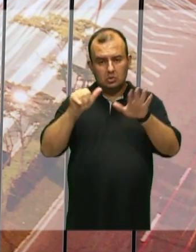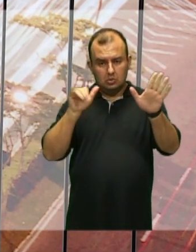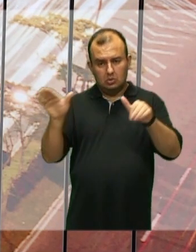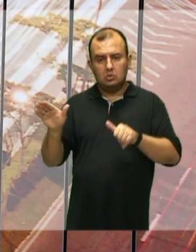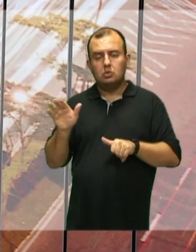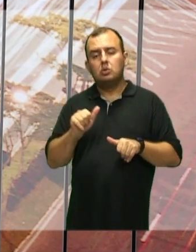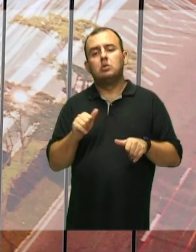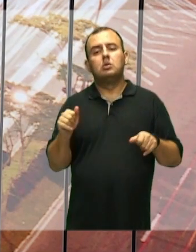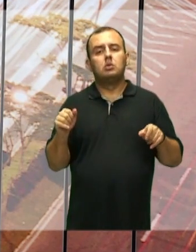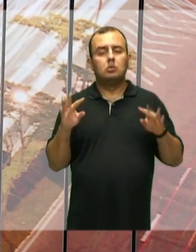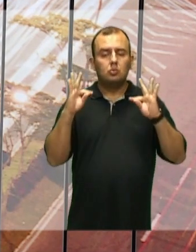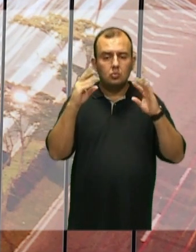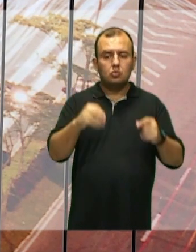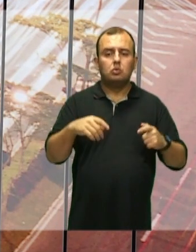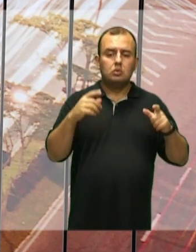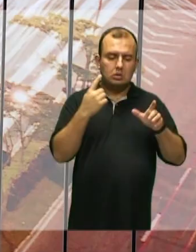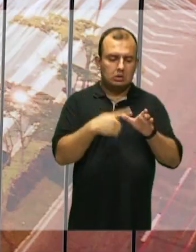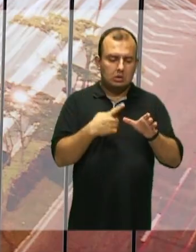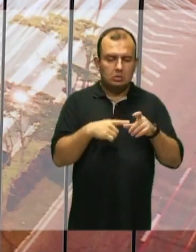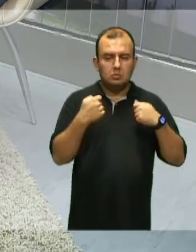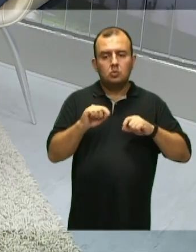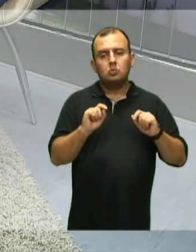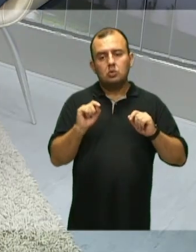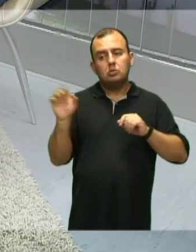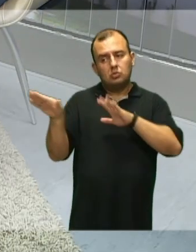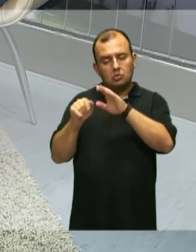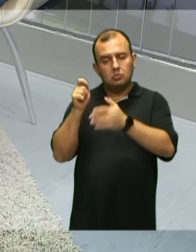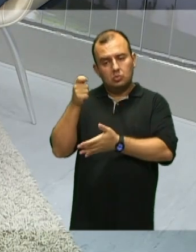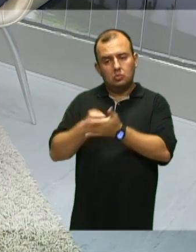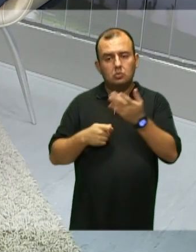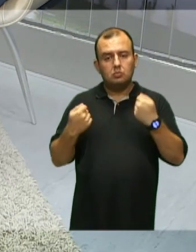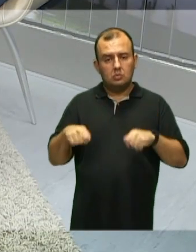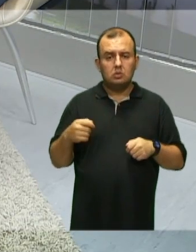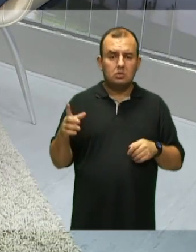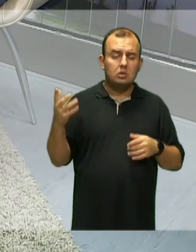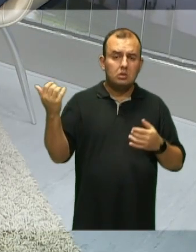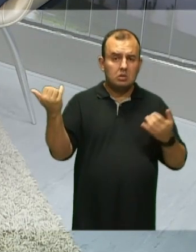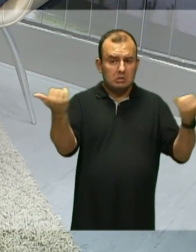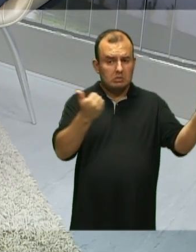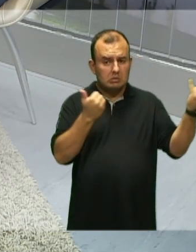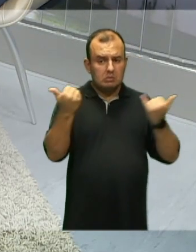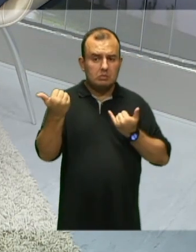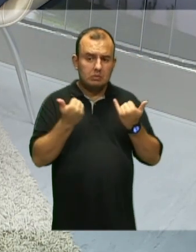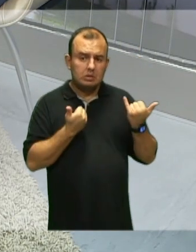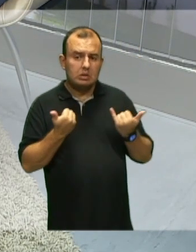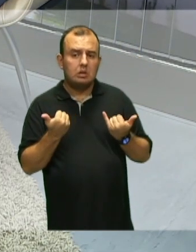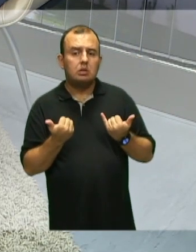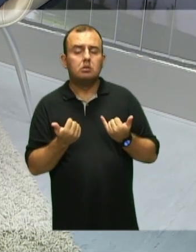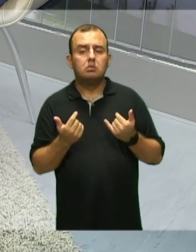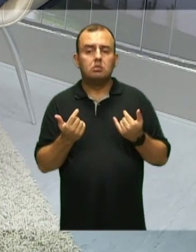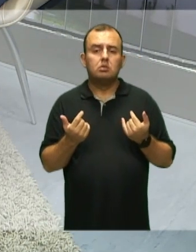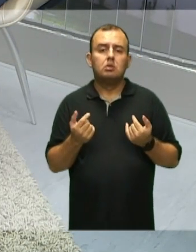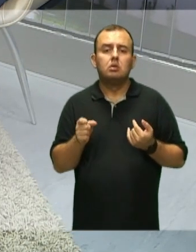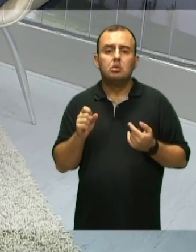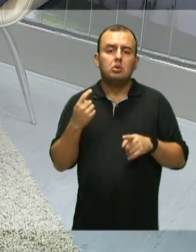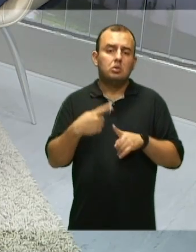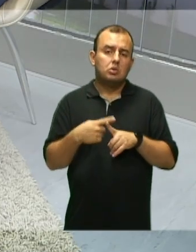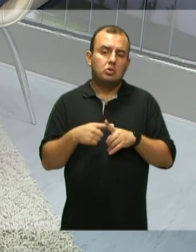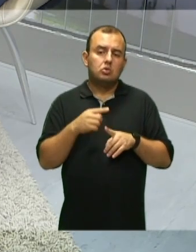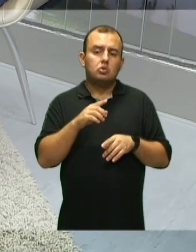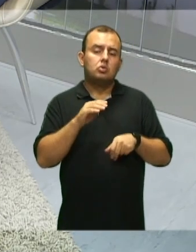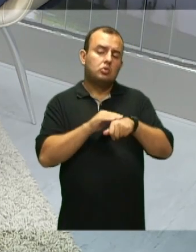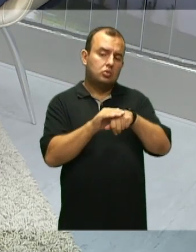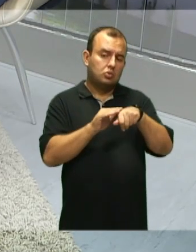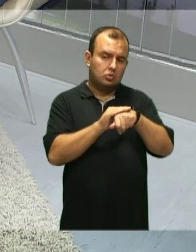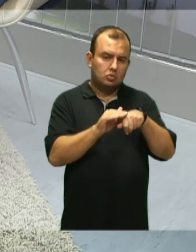dar conta de todas as demandas da cidade Vereador o senhor tem escutado alguma coisa nos Bastidores porque a gente ao conversar